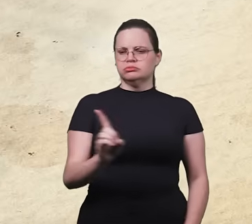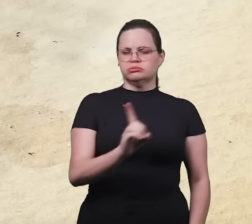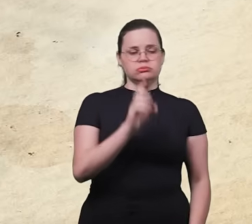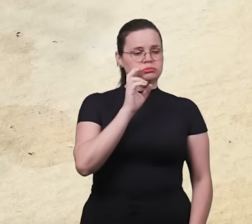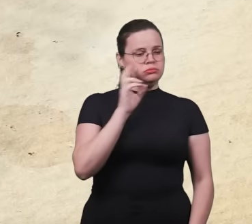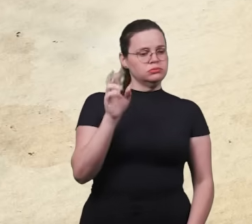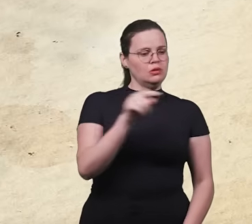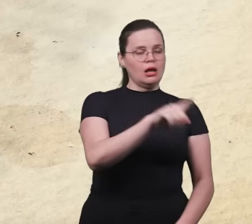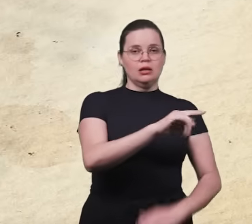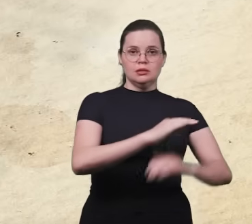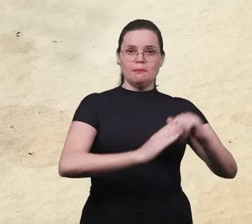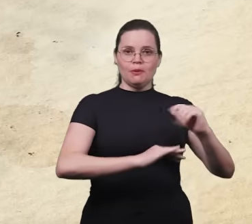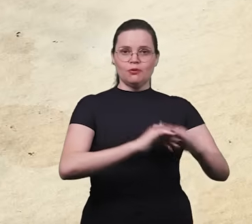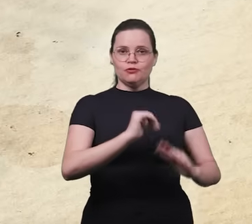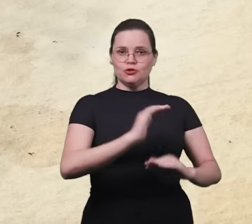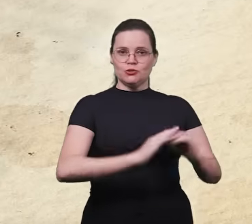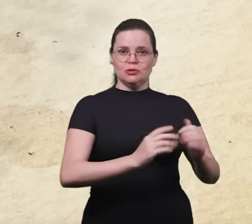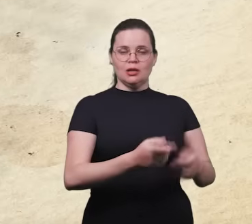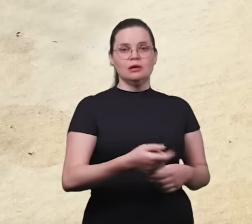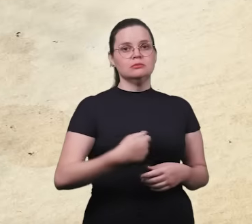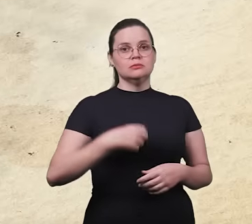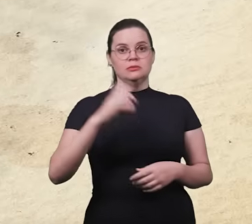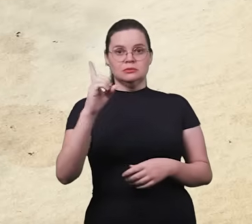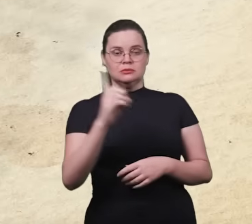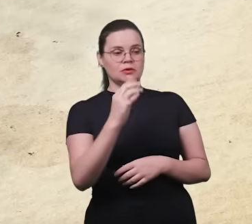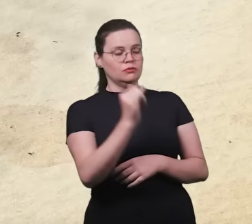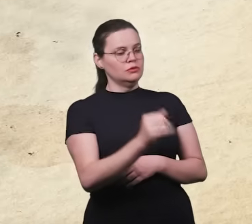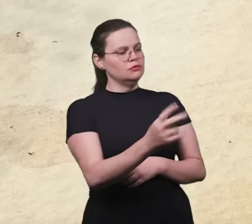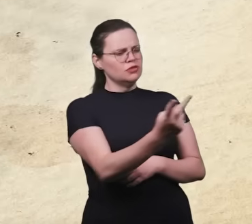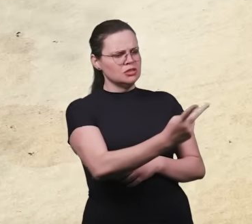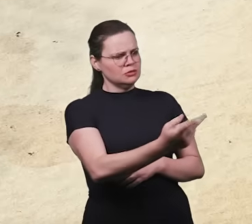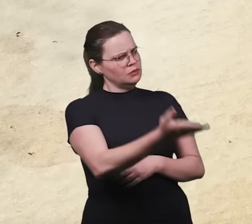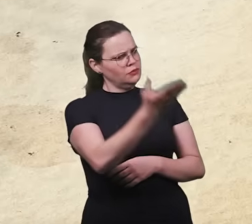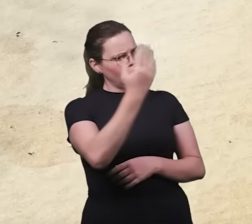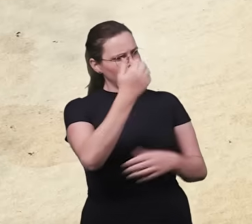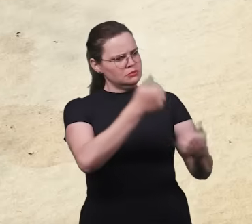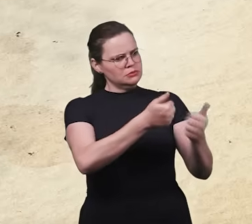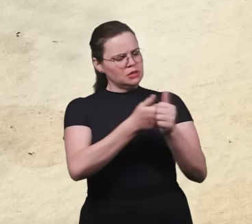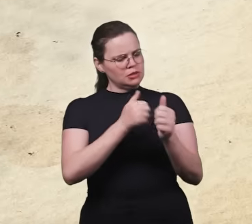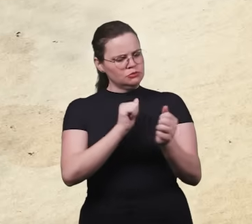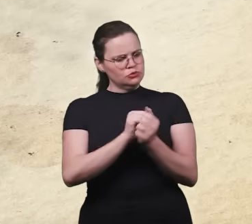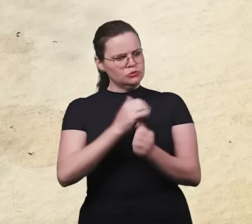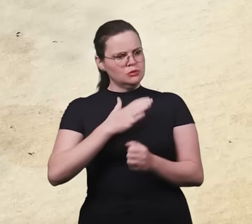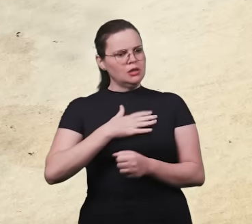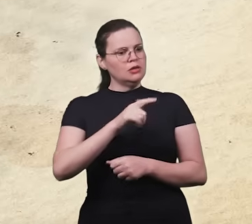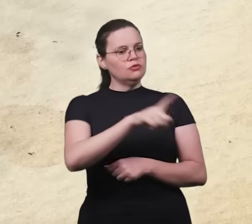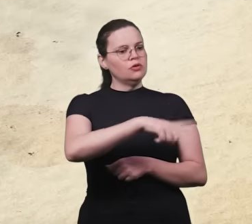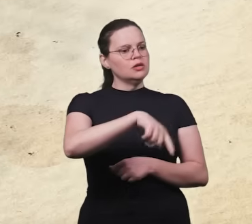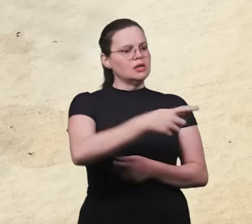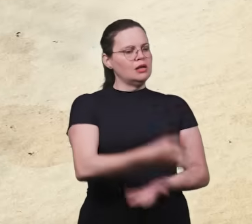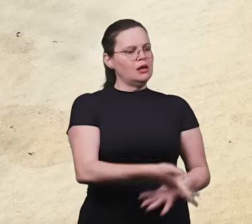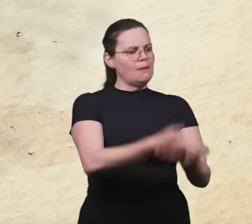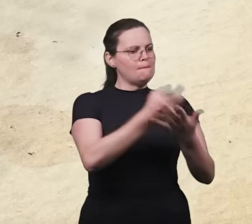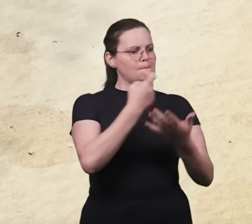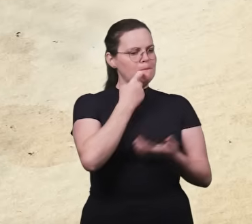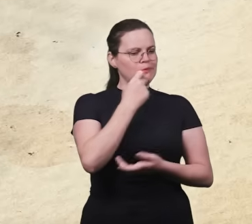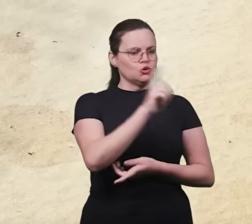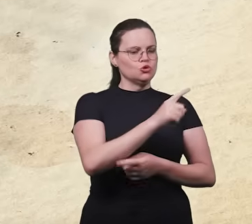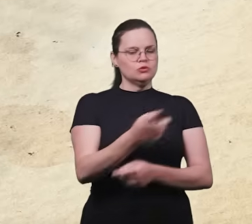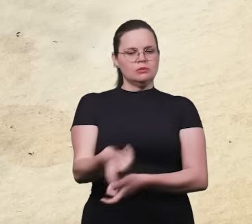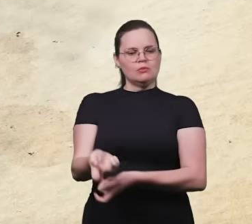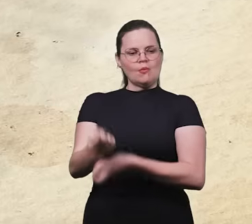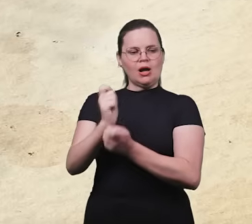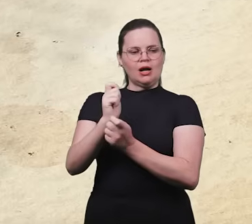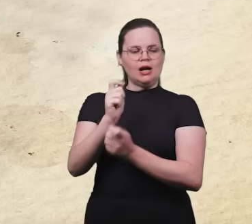mar, porque eram pescadores. E disse-lhes: Vinde após mim, e eu vos farei pescadores